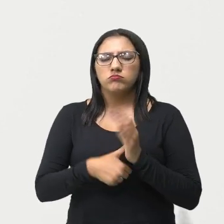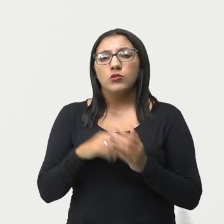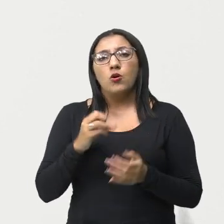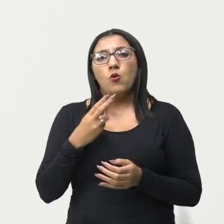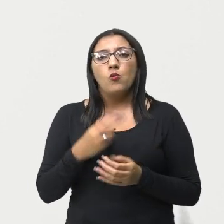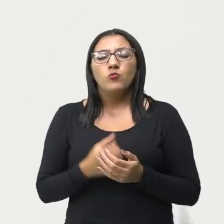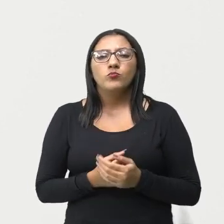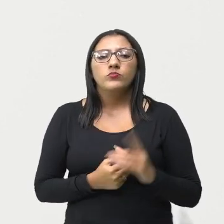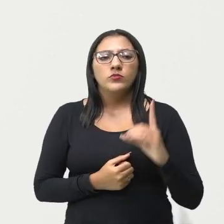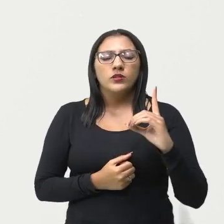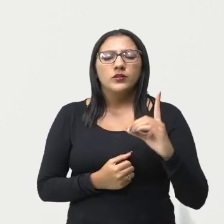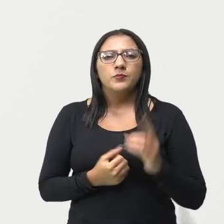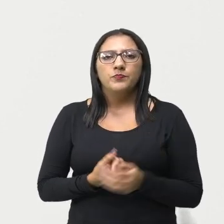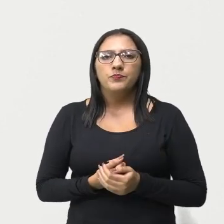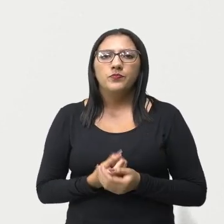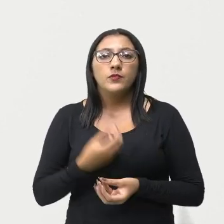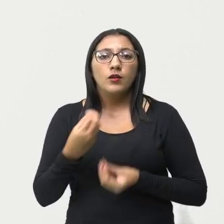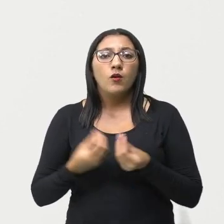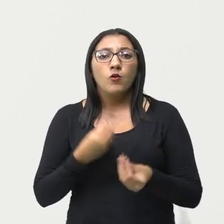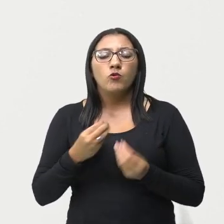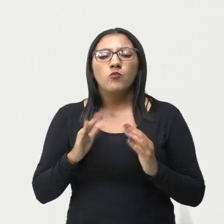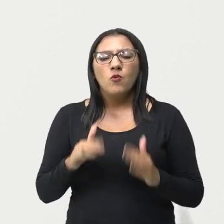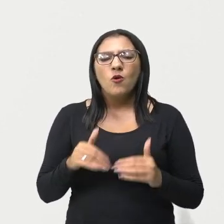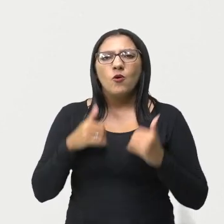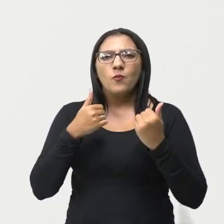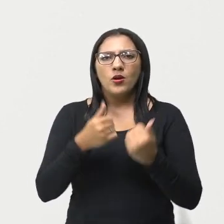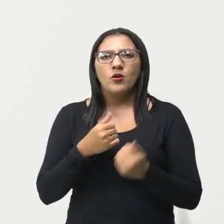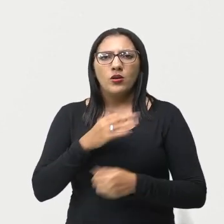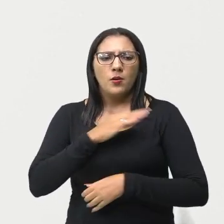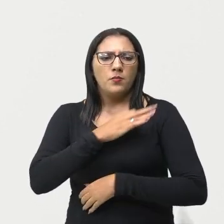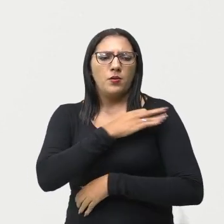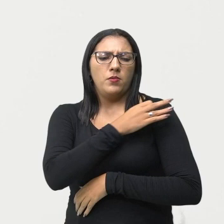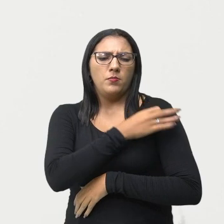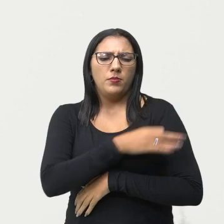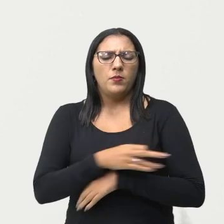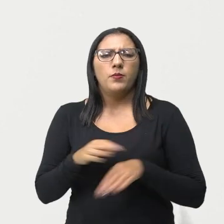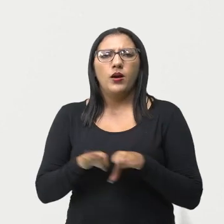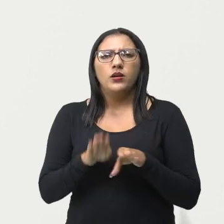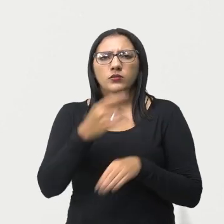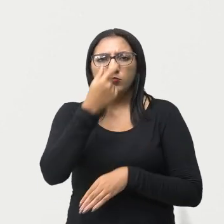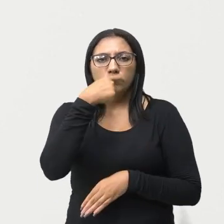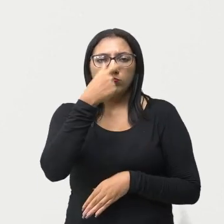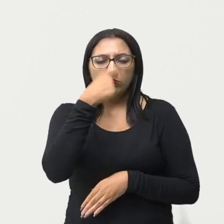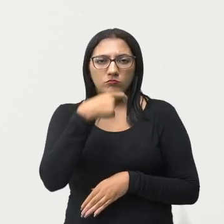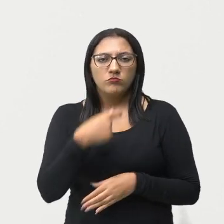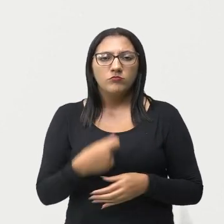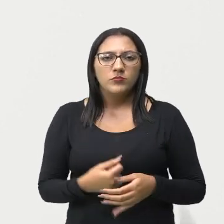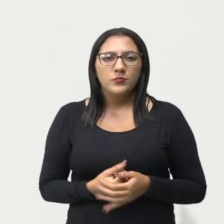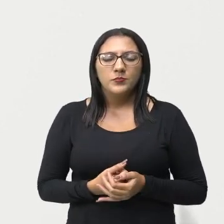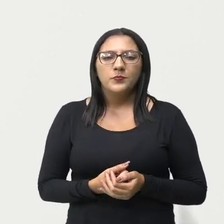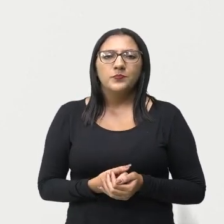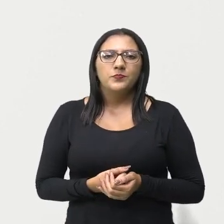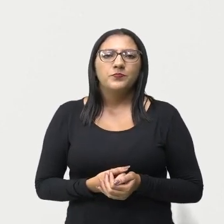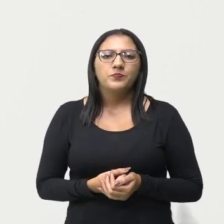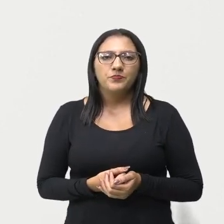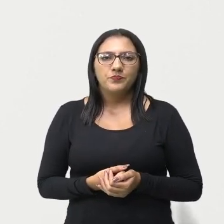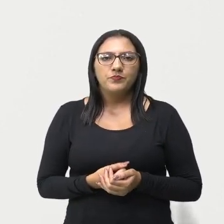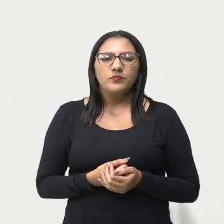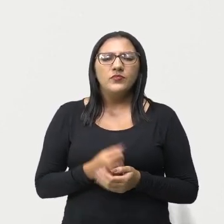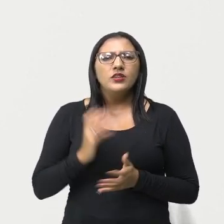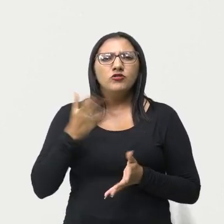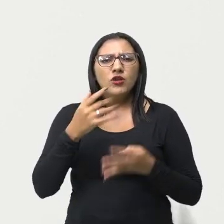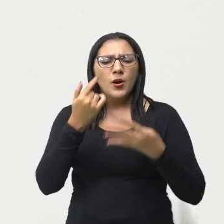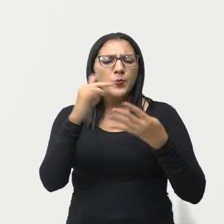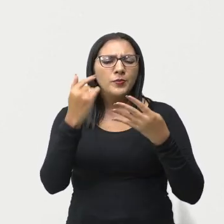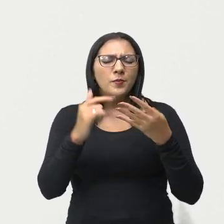D, como se recuperar de sarampo e da gripe. Certo? Quando analisamos